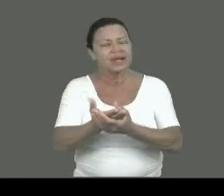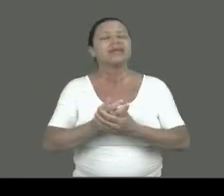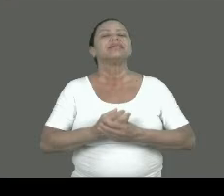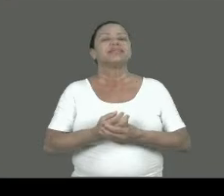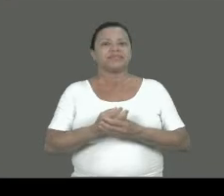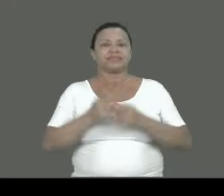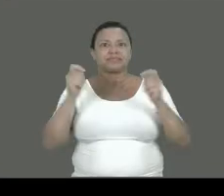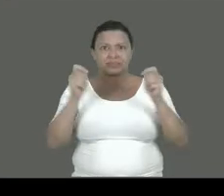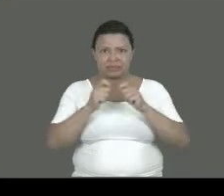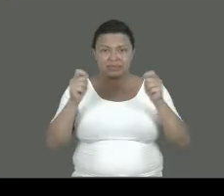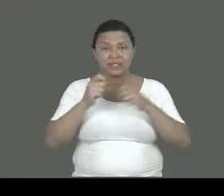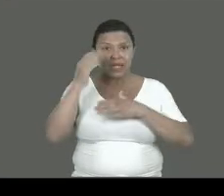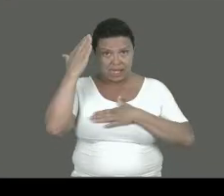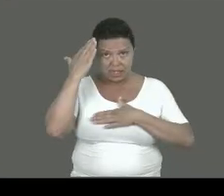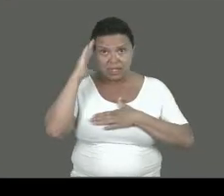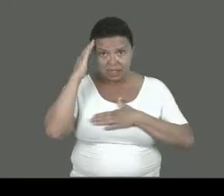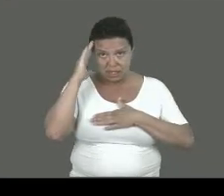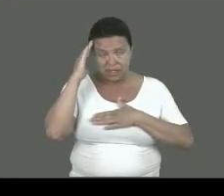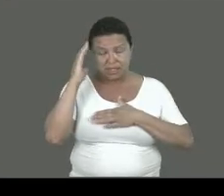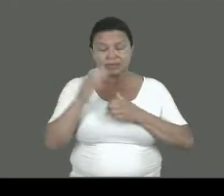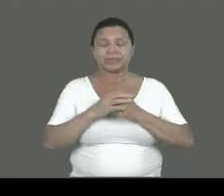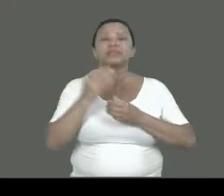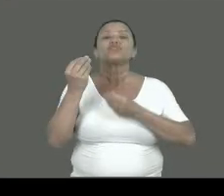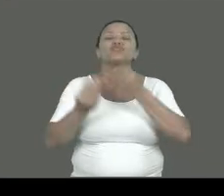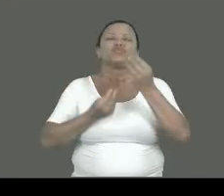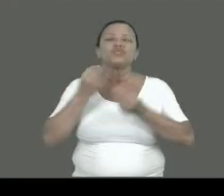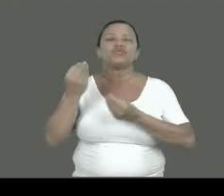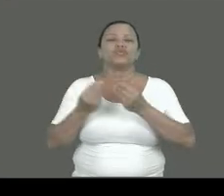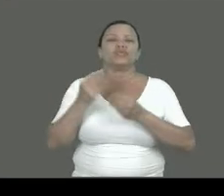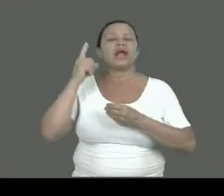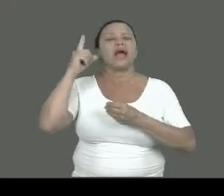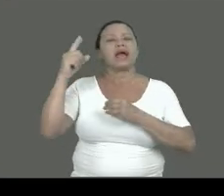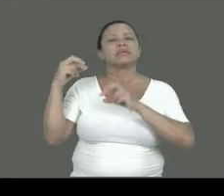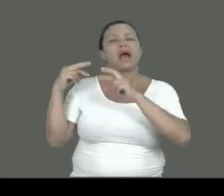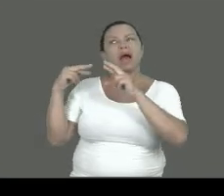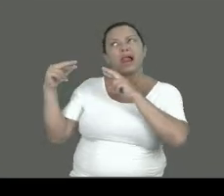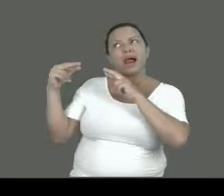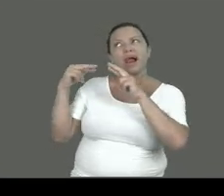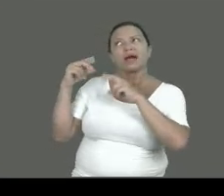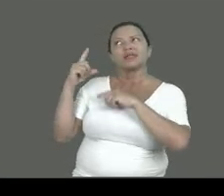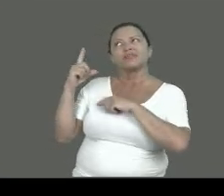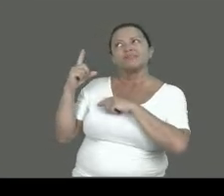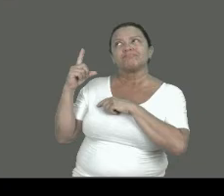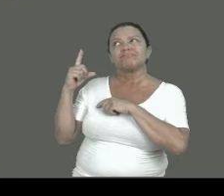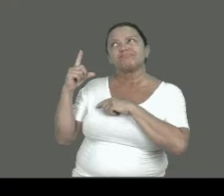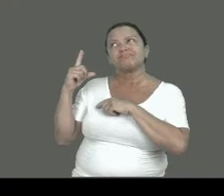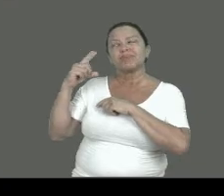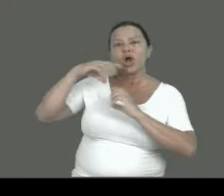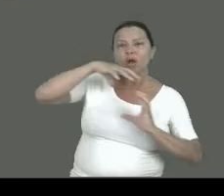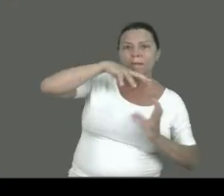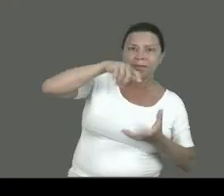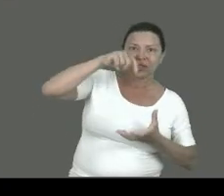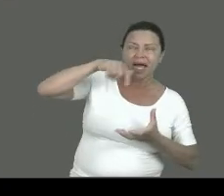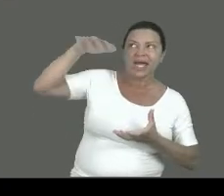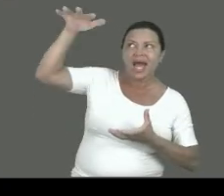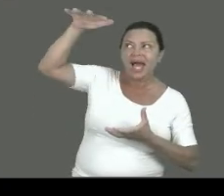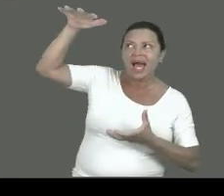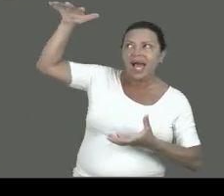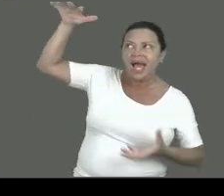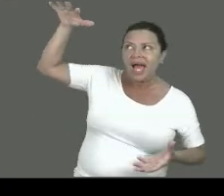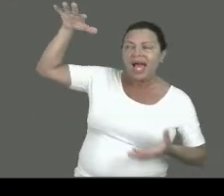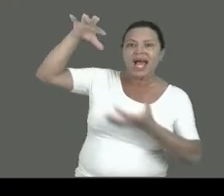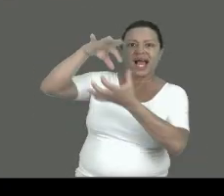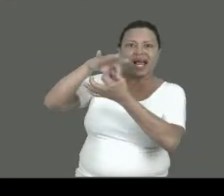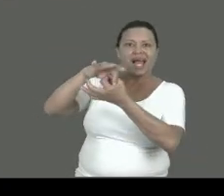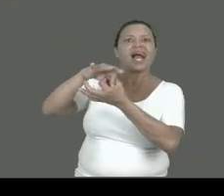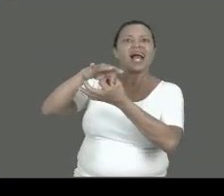para que e compreender como é essa relação entre esses dois mundos, entre esses